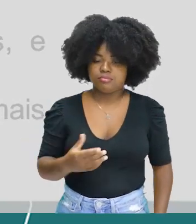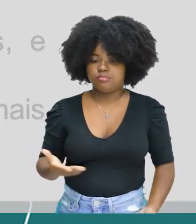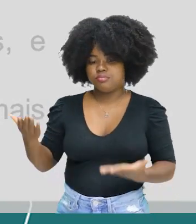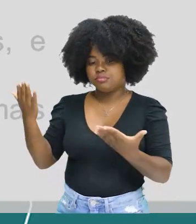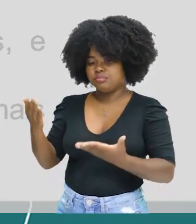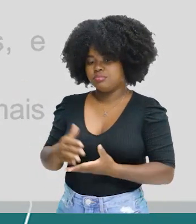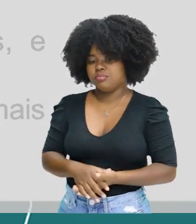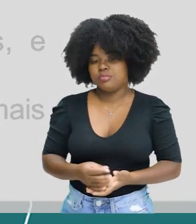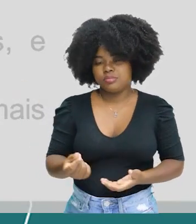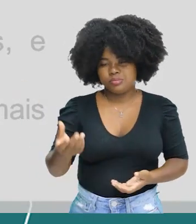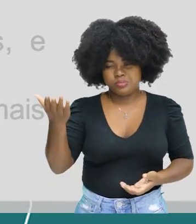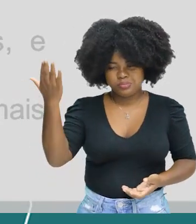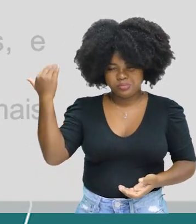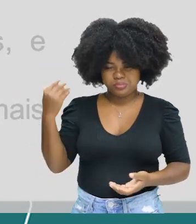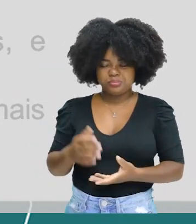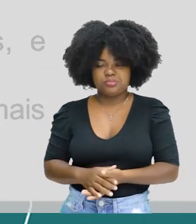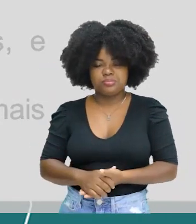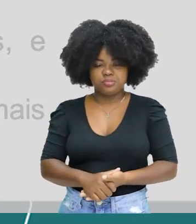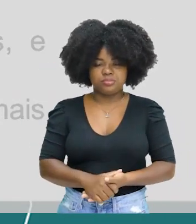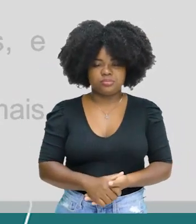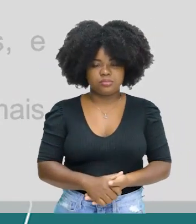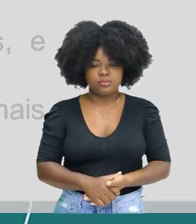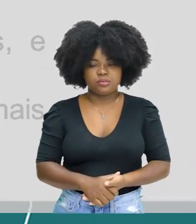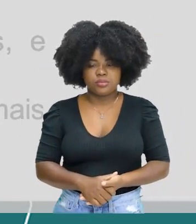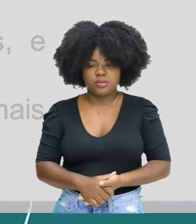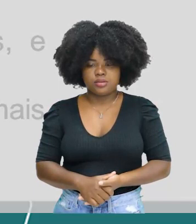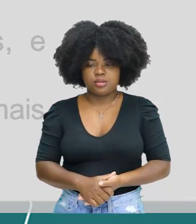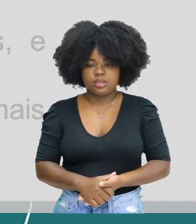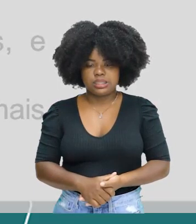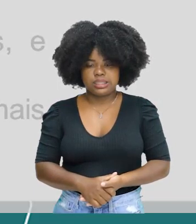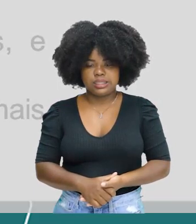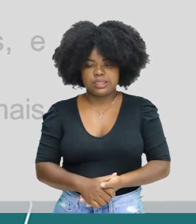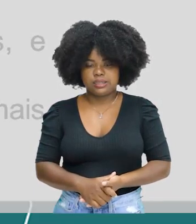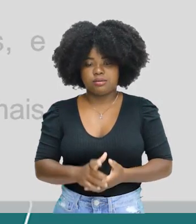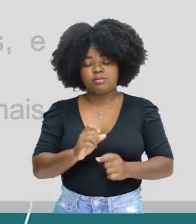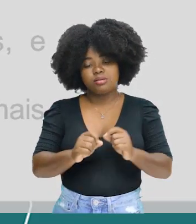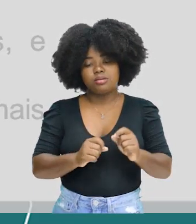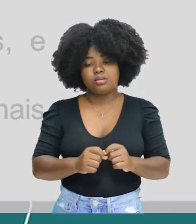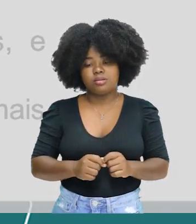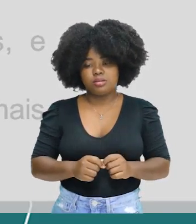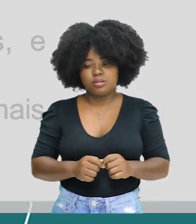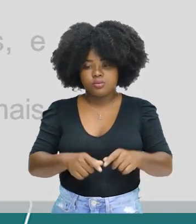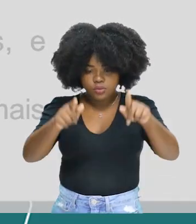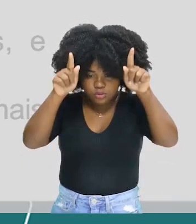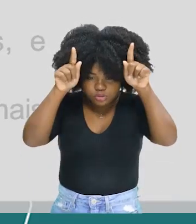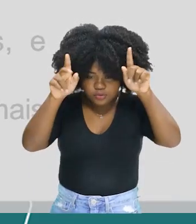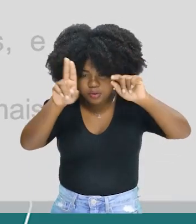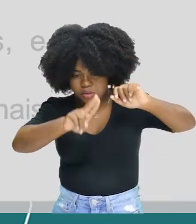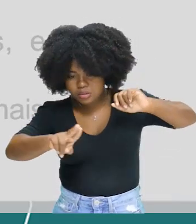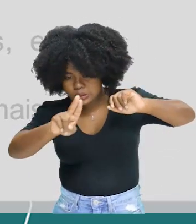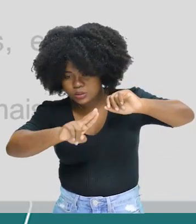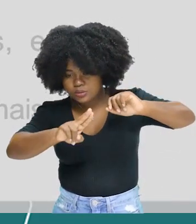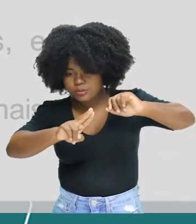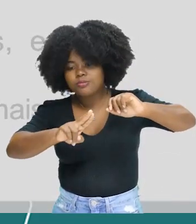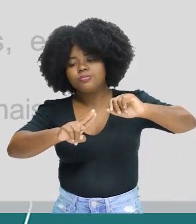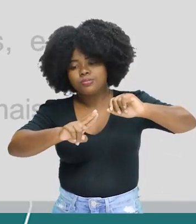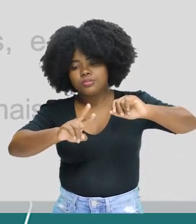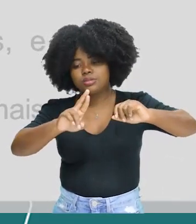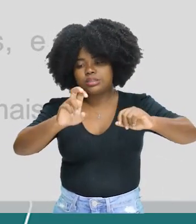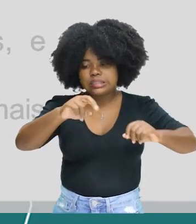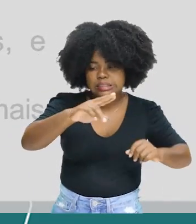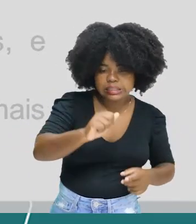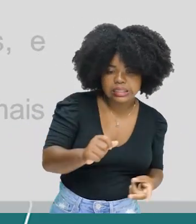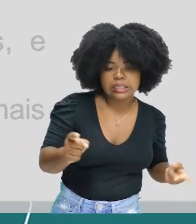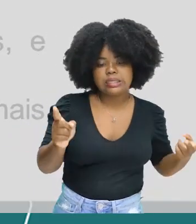a pré-história. No caso, por exemplo, dos chifres que eram utilizados, chifres de rena, presas